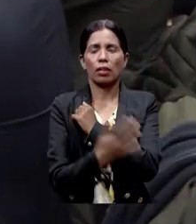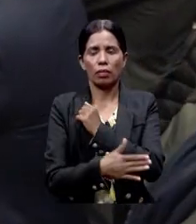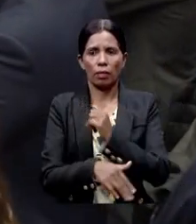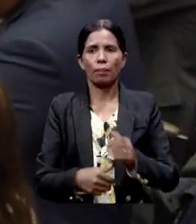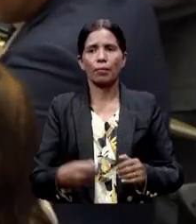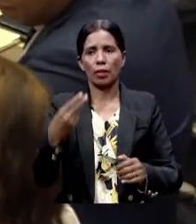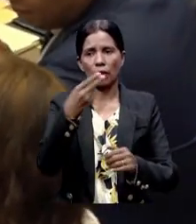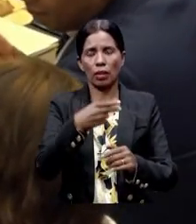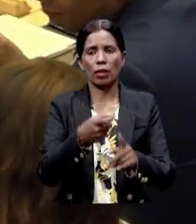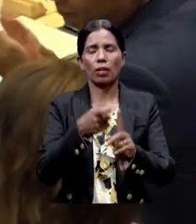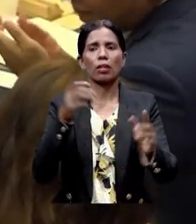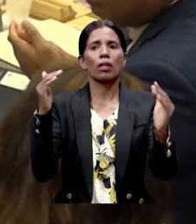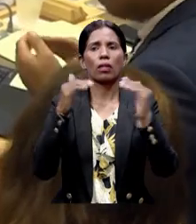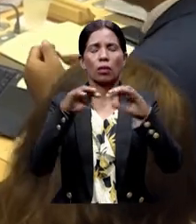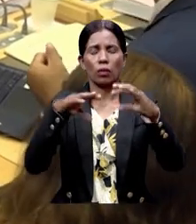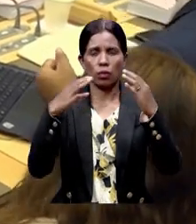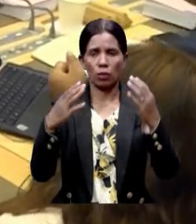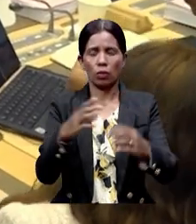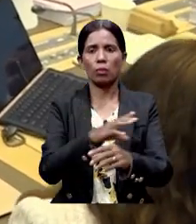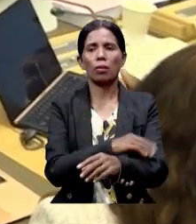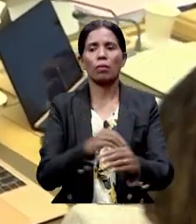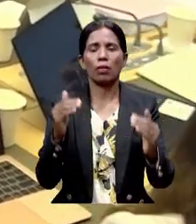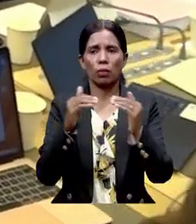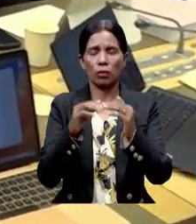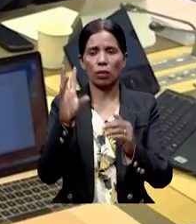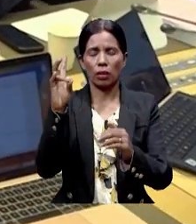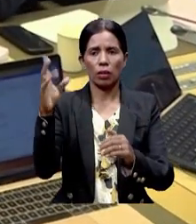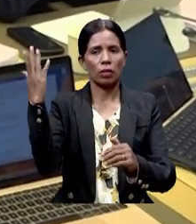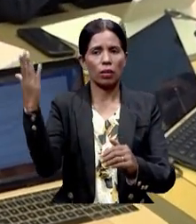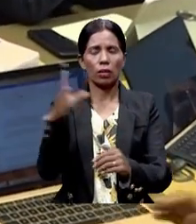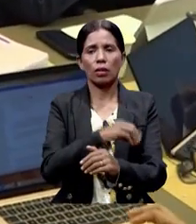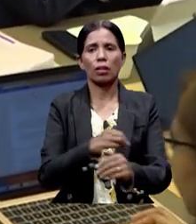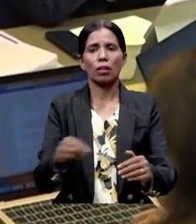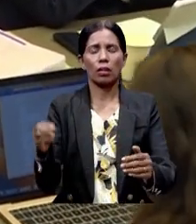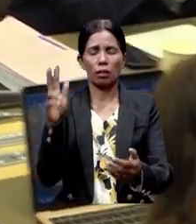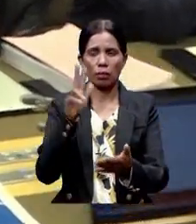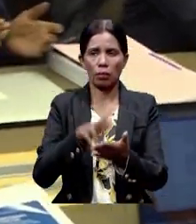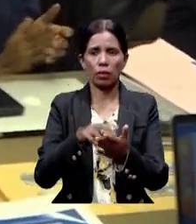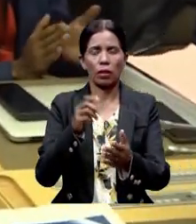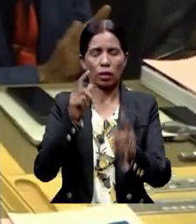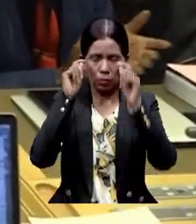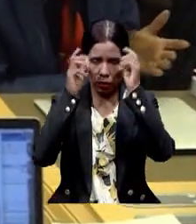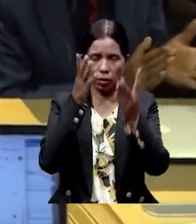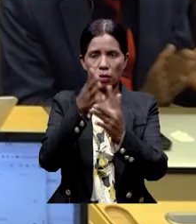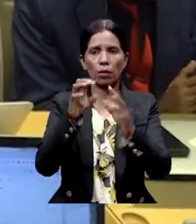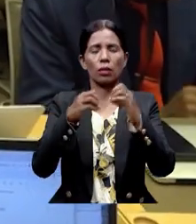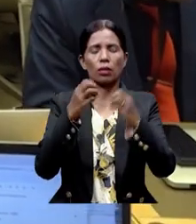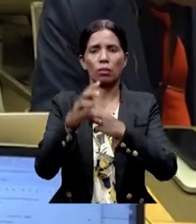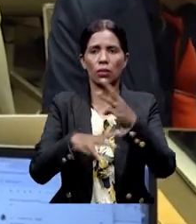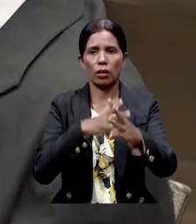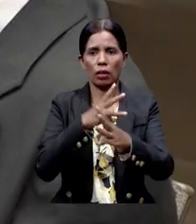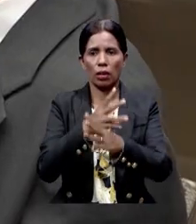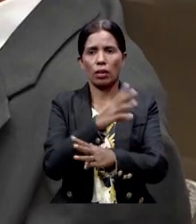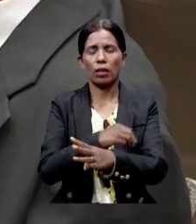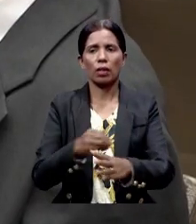né, lhe se encontra o grupo Trabalho Badalahito e a Genebra, aprova ona pacote adesão Timor-Leste para a Organização Mundial do Comércio,